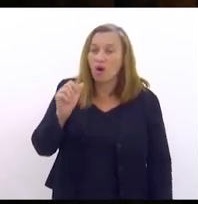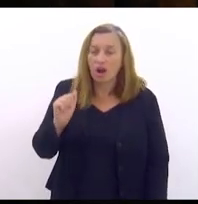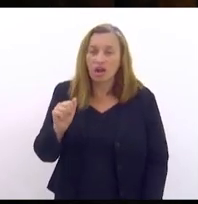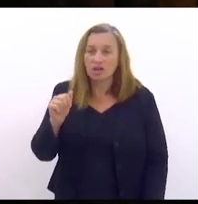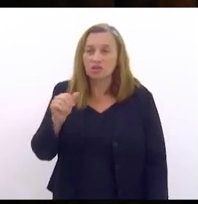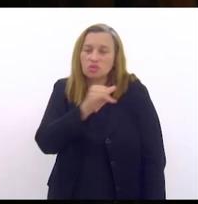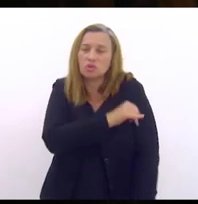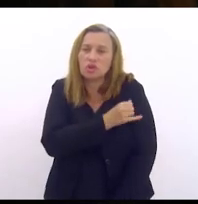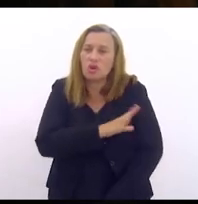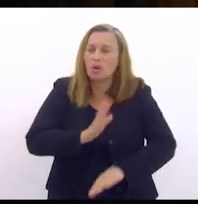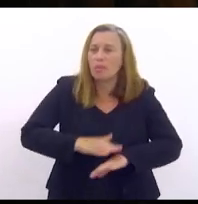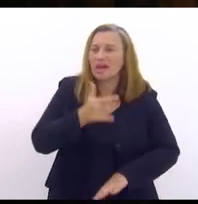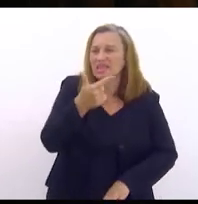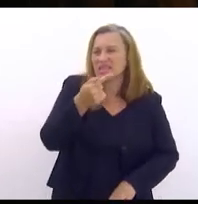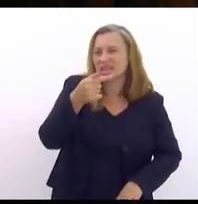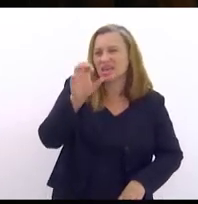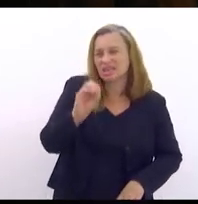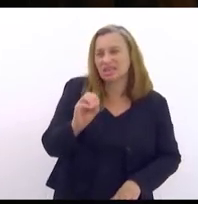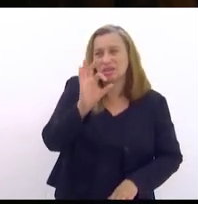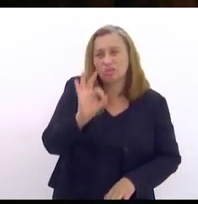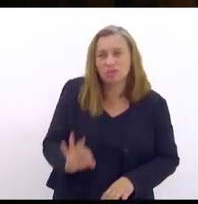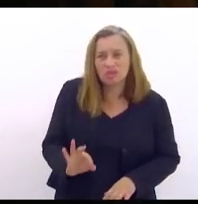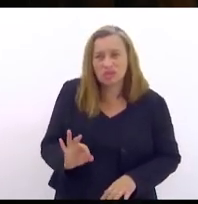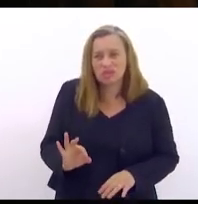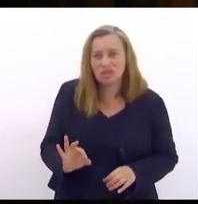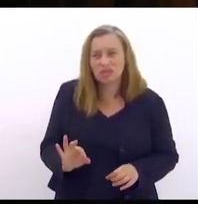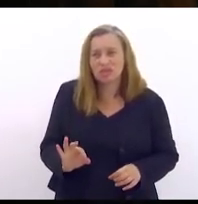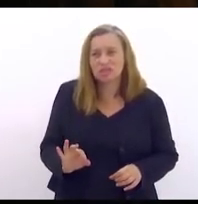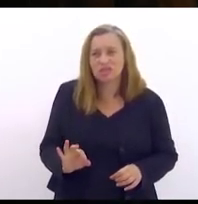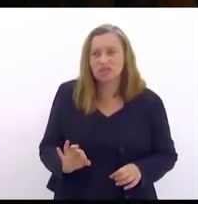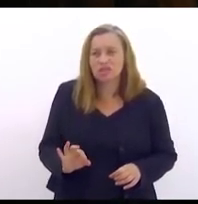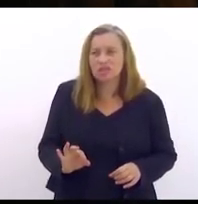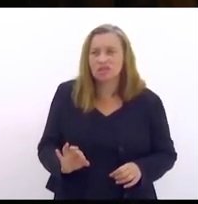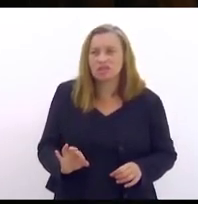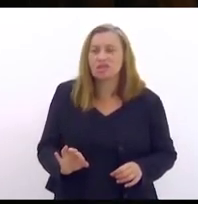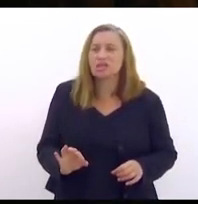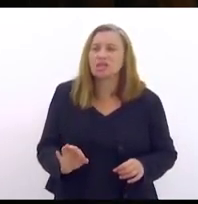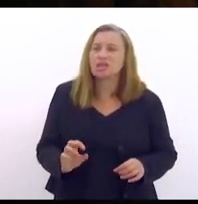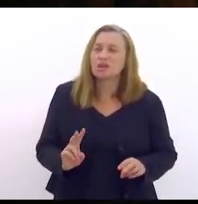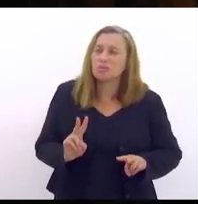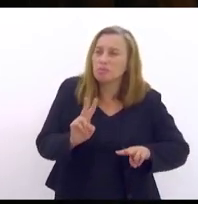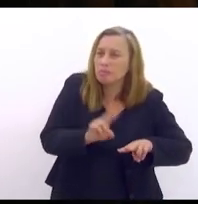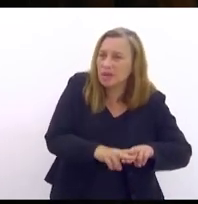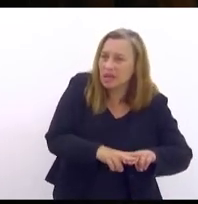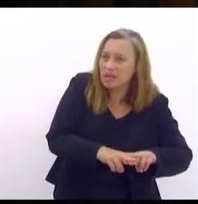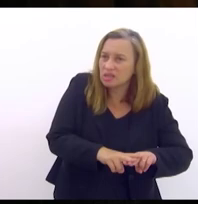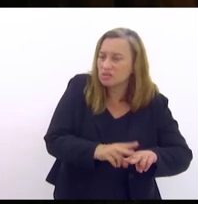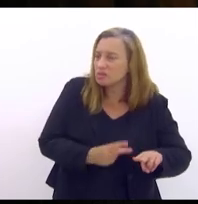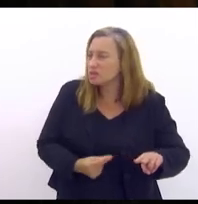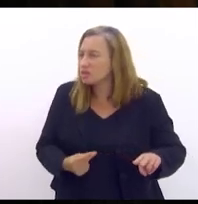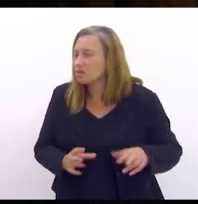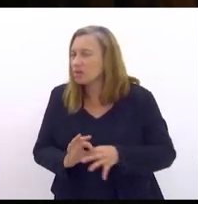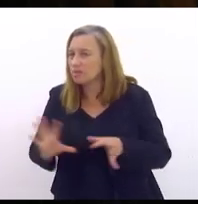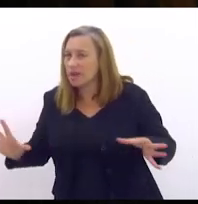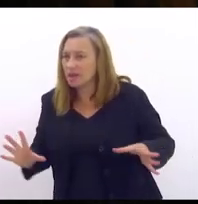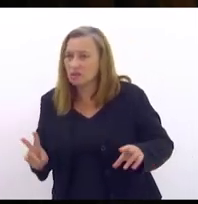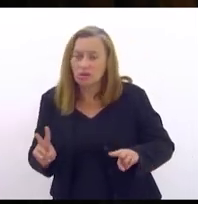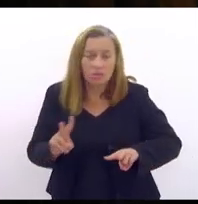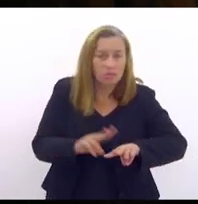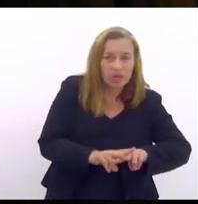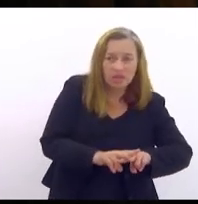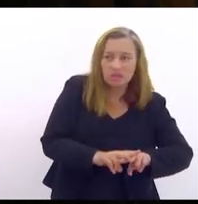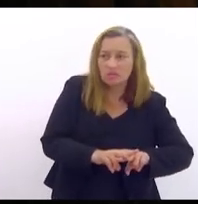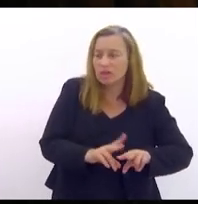de 70% de reincidência desses mesmos vagabundos que são pegos, automaticamente são libertos, não ficam nem um